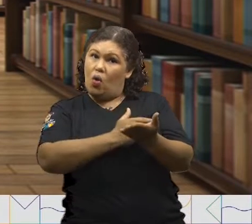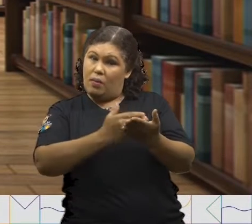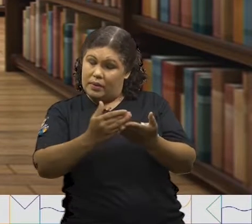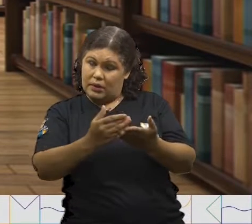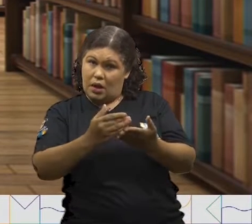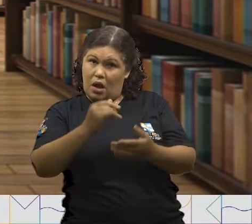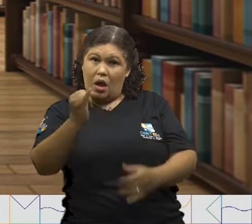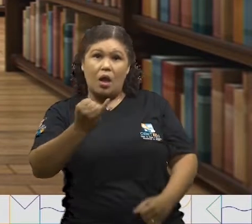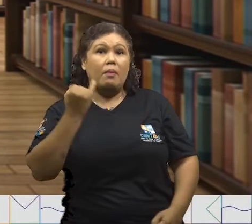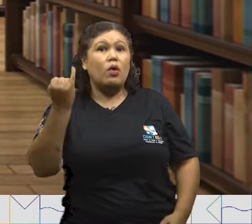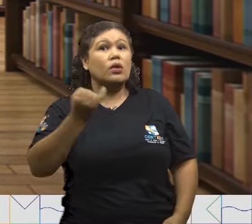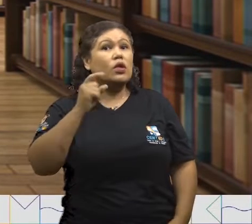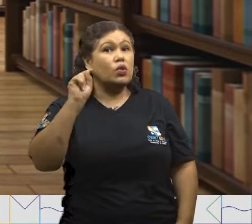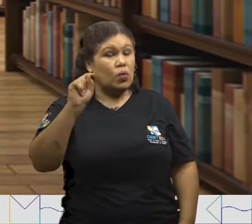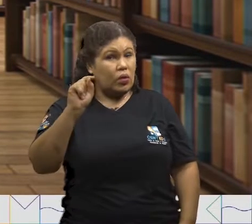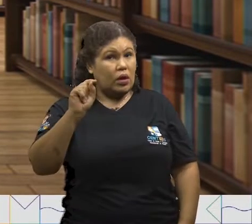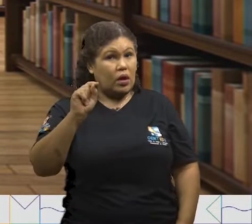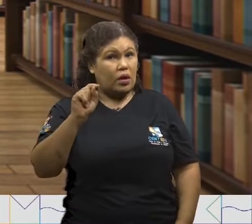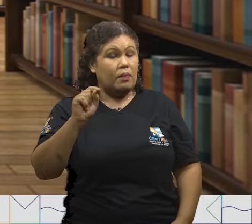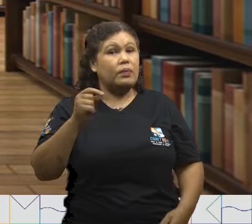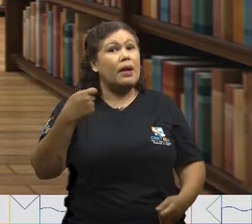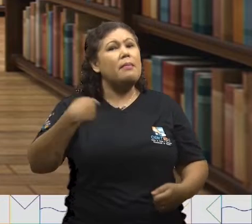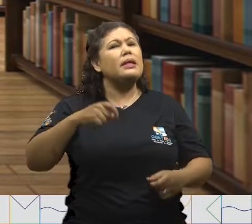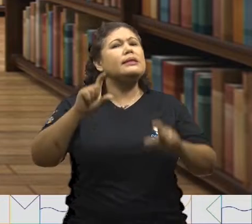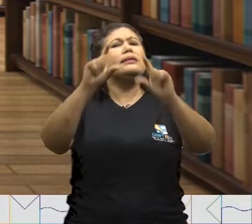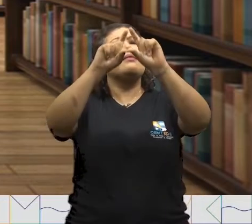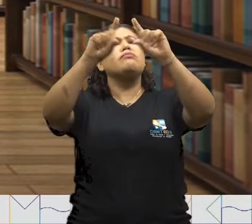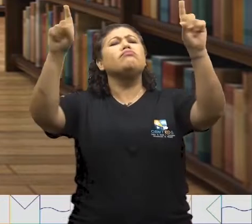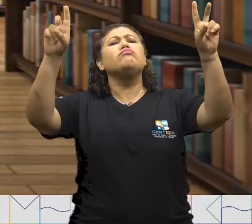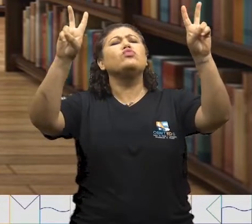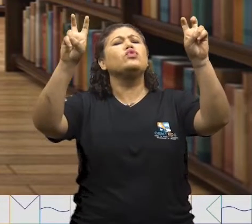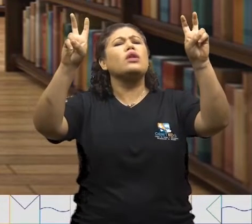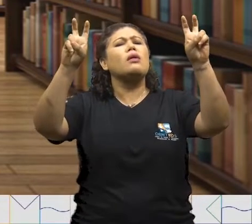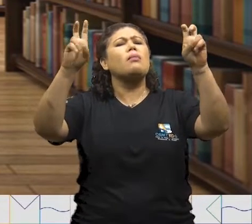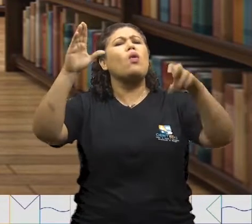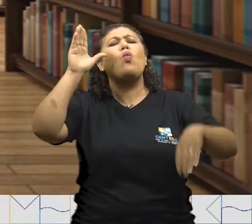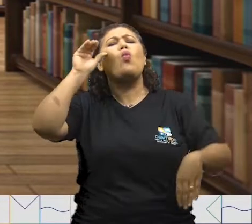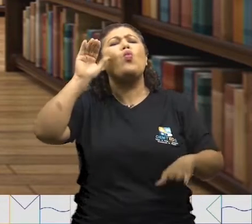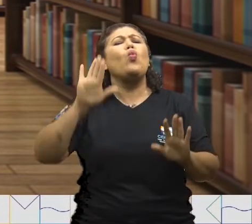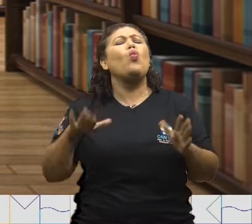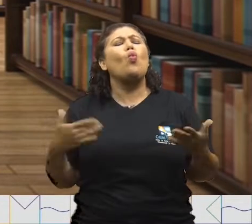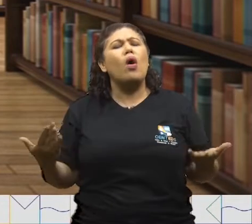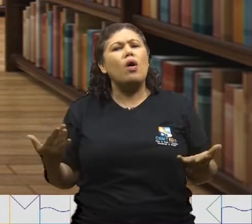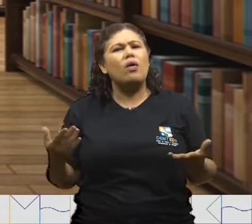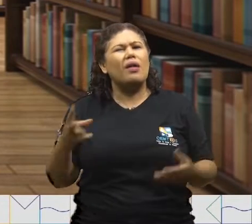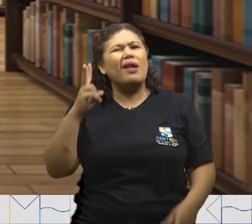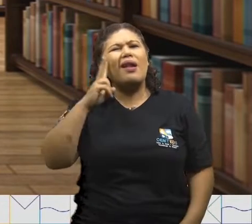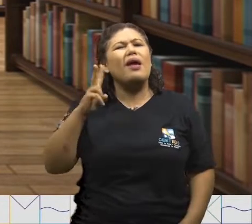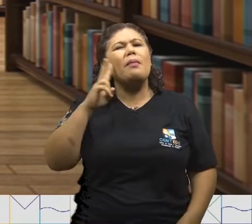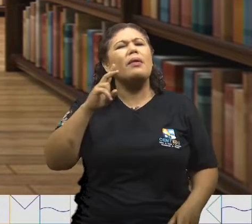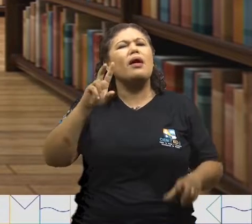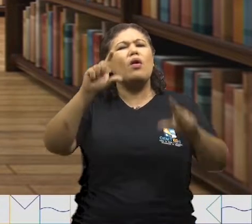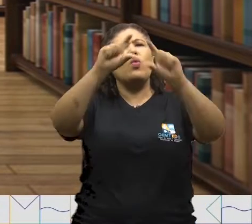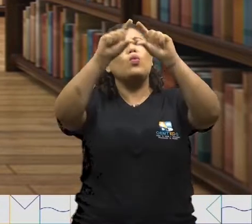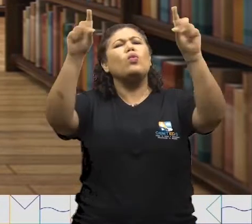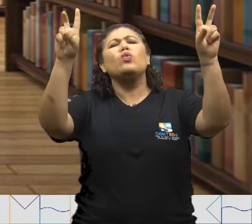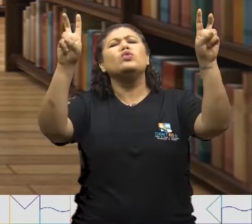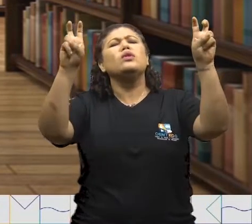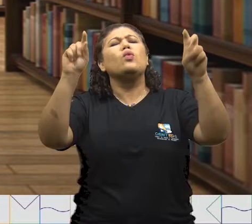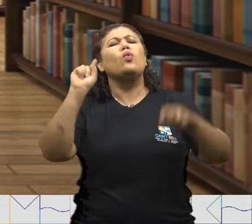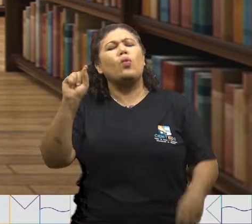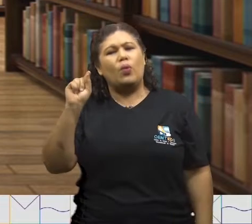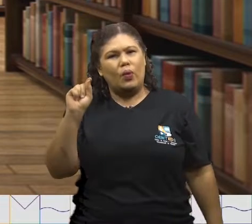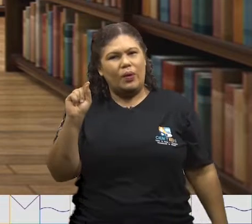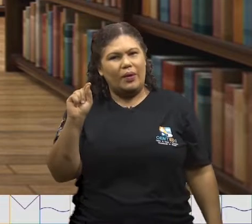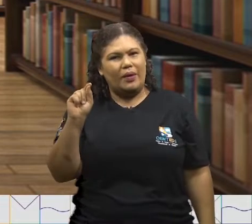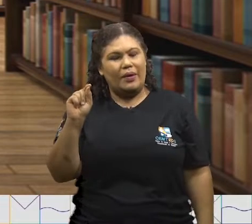é importante escrevermos um título para as curiosidades. Lembra o que são títulos?